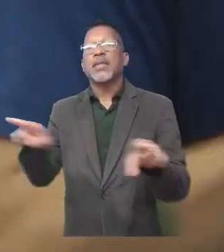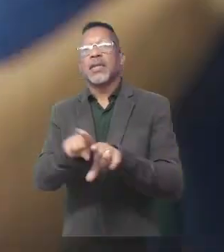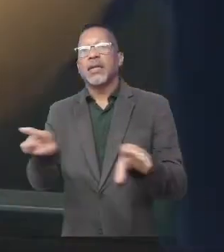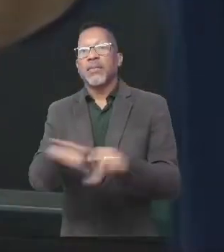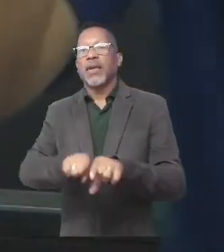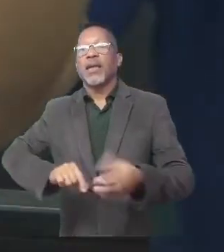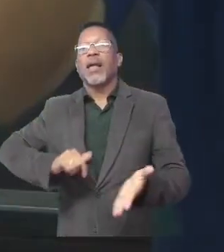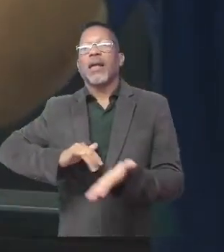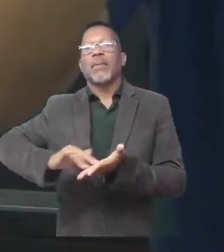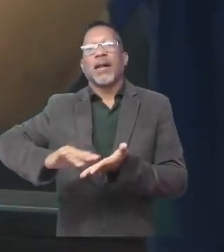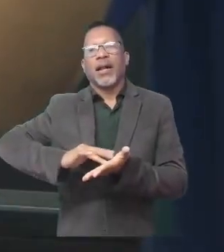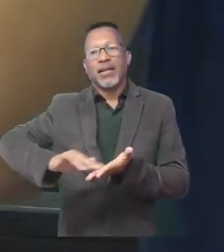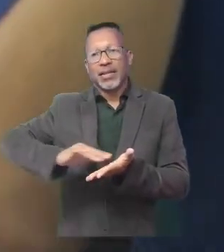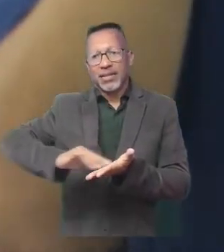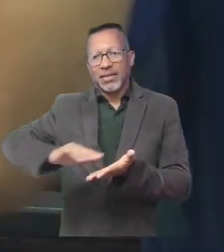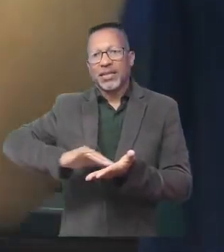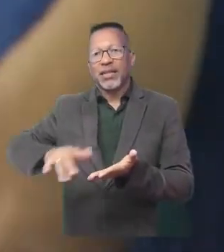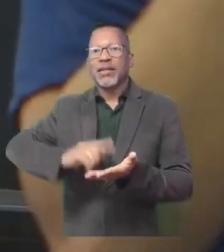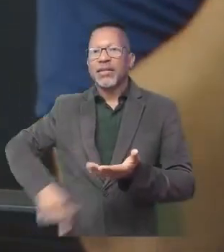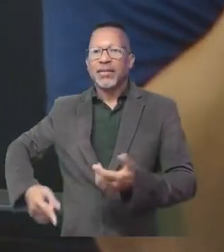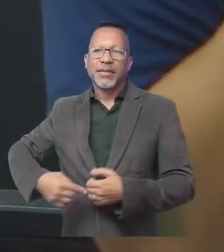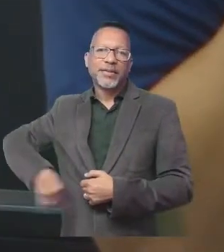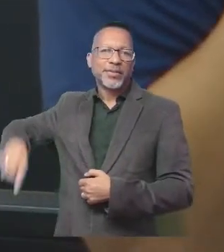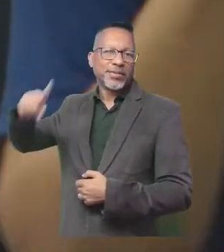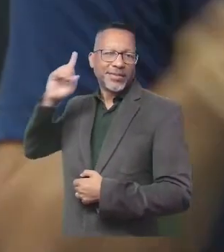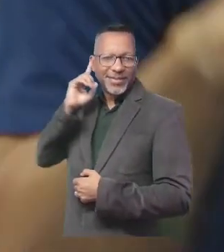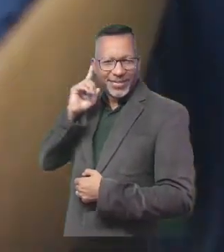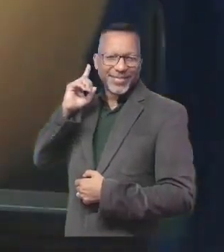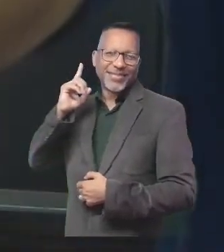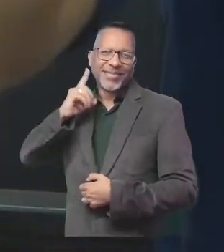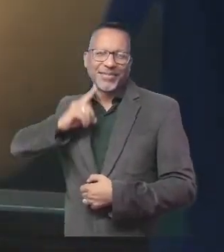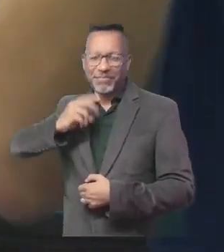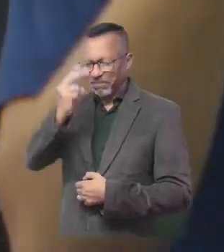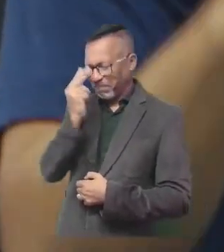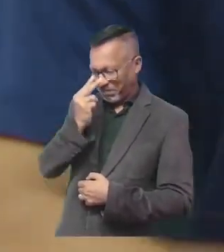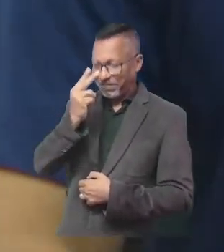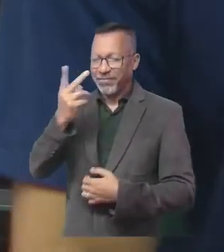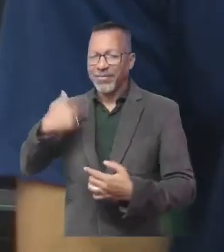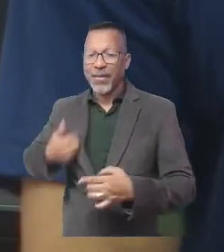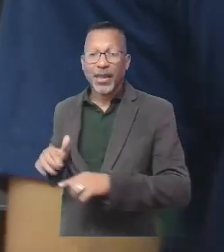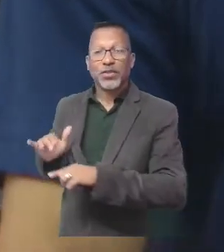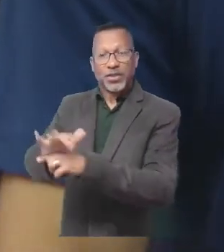para pessoas mudas e cegas ao mesmo tempo? Ajudaria muito elas.